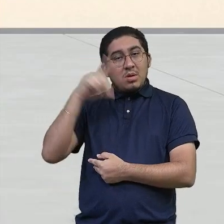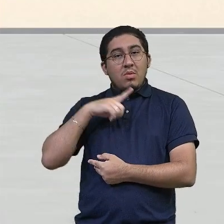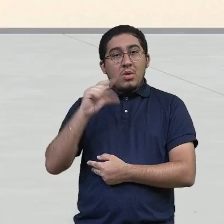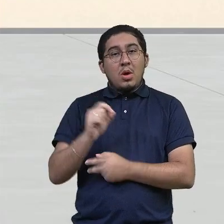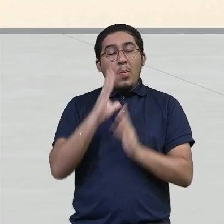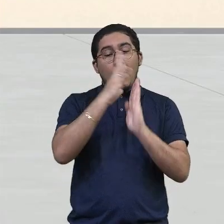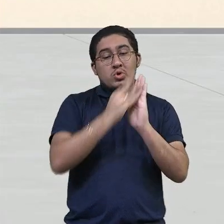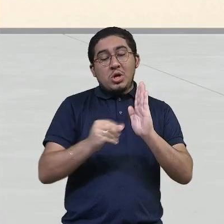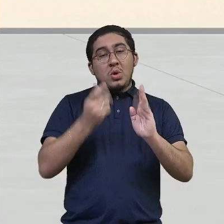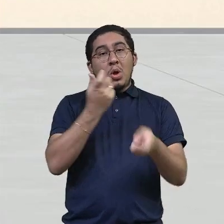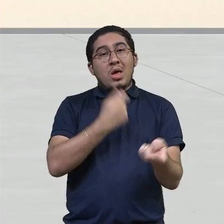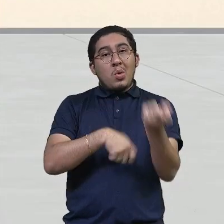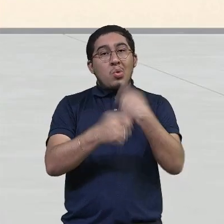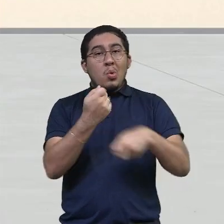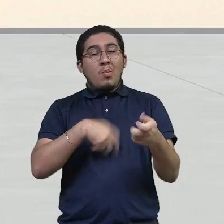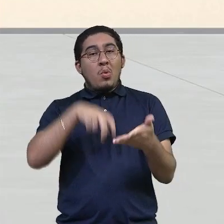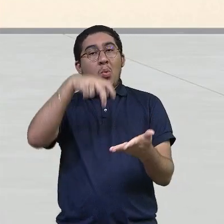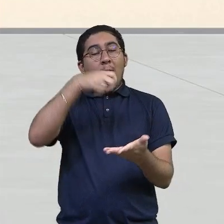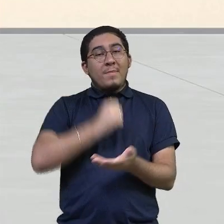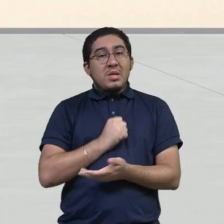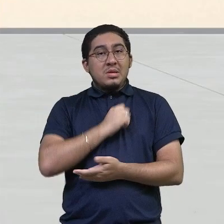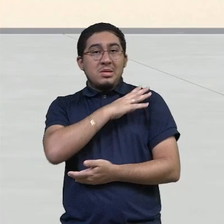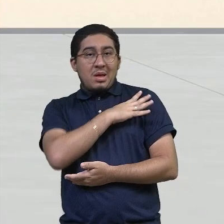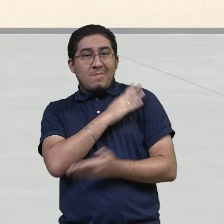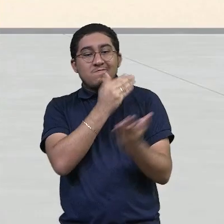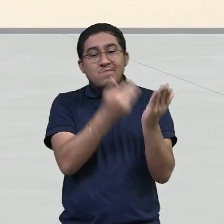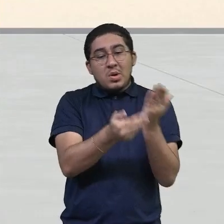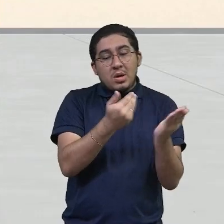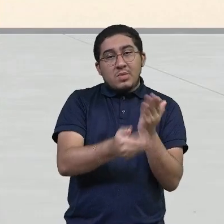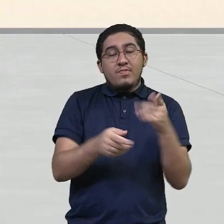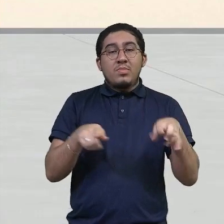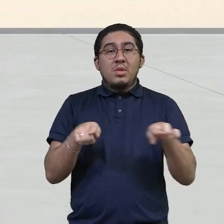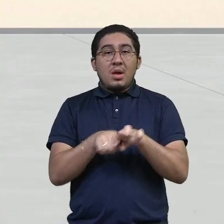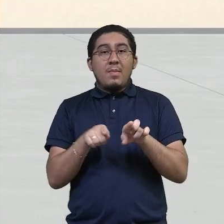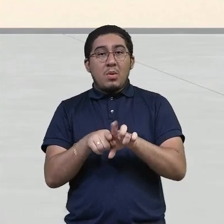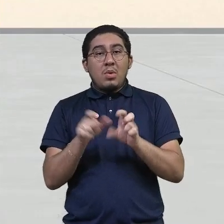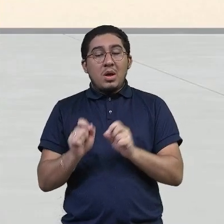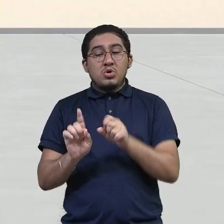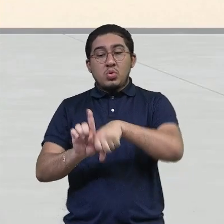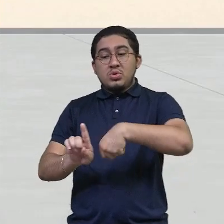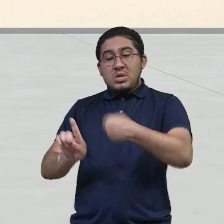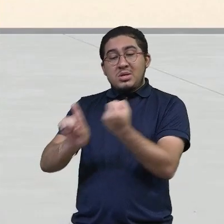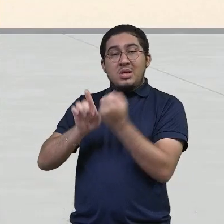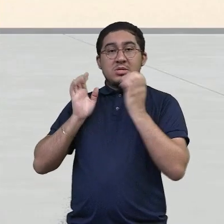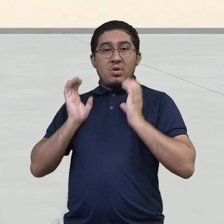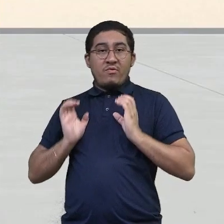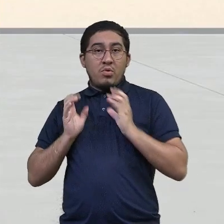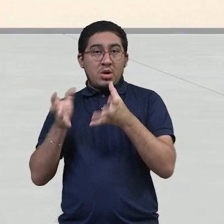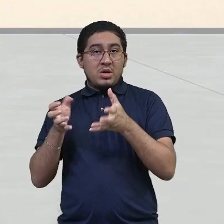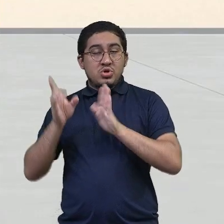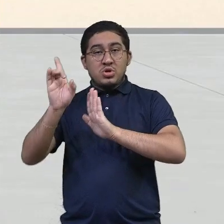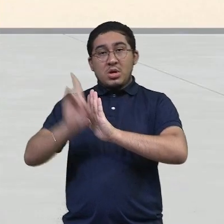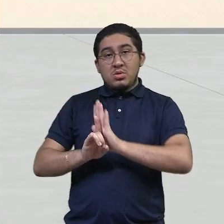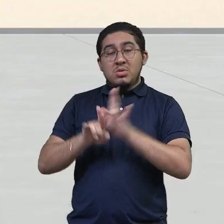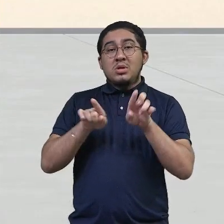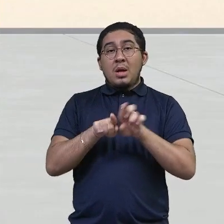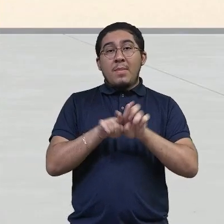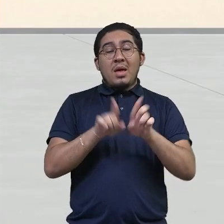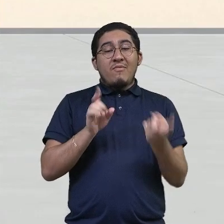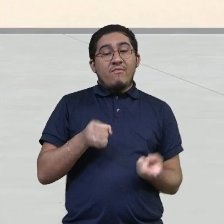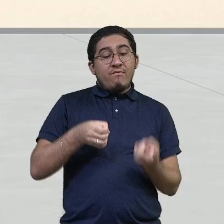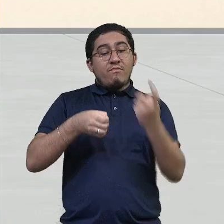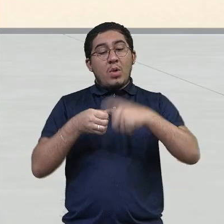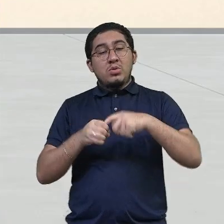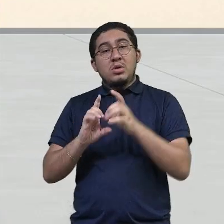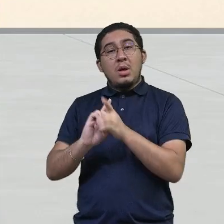modelos econômicos militares, a pressão da sociedade civil por direitos civis e o retorno à democracia